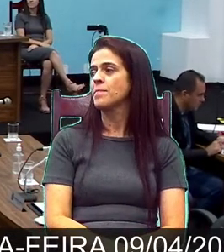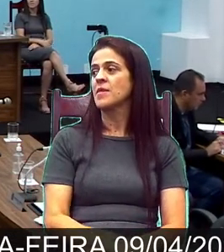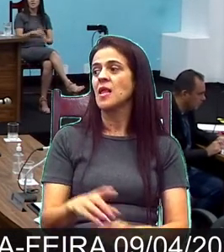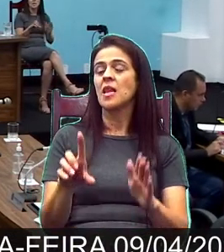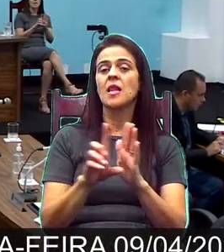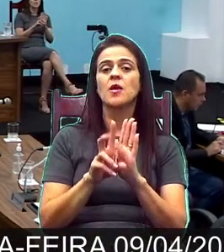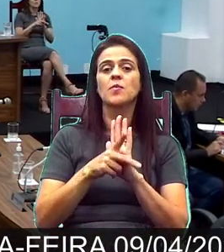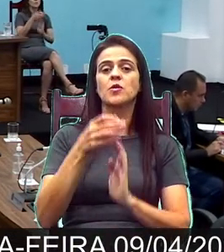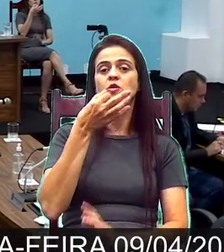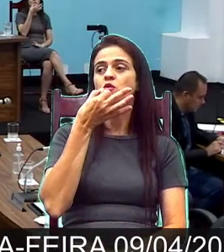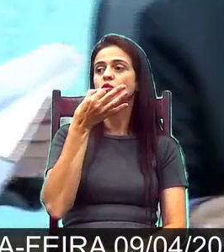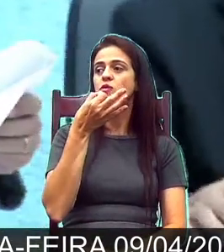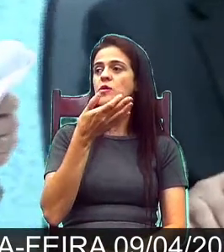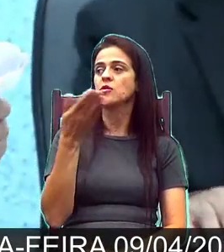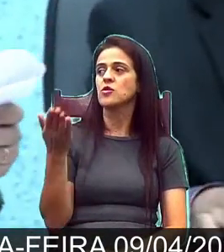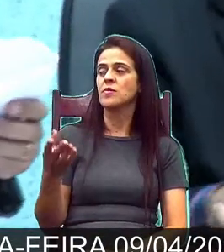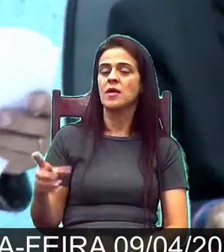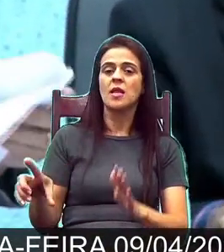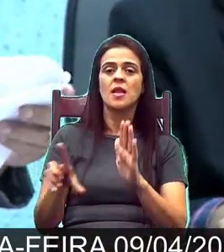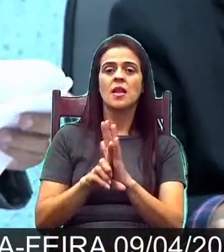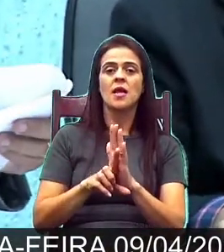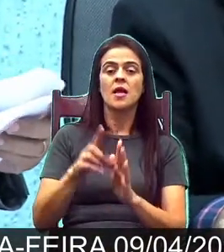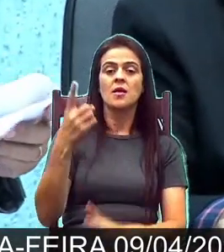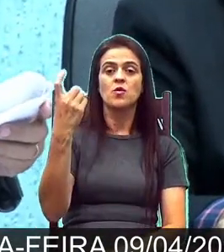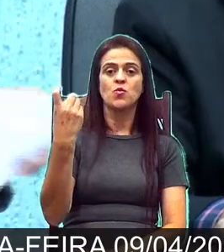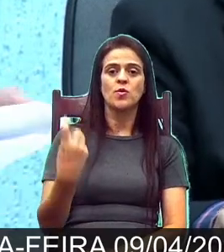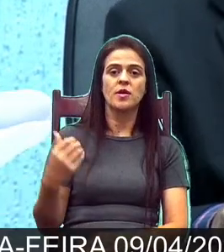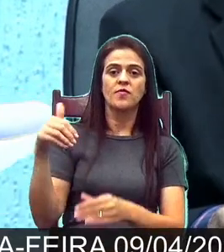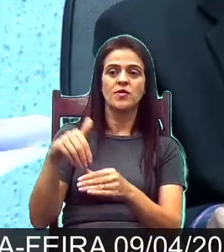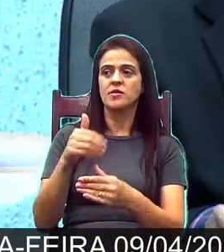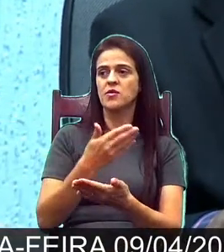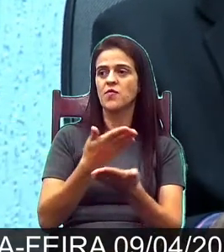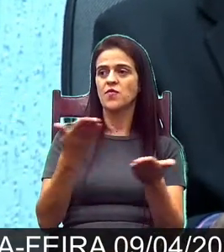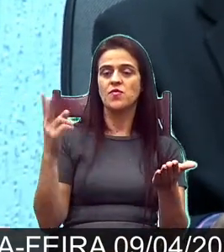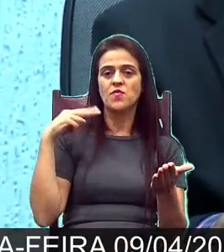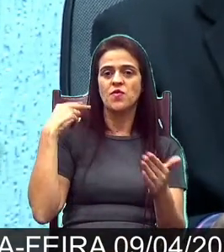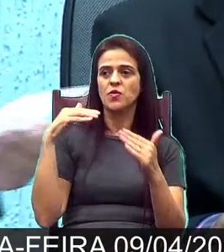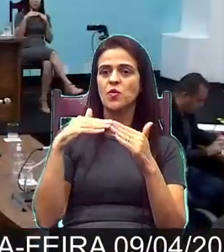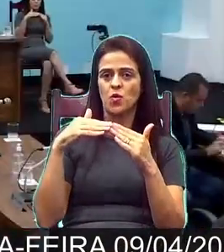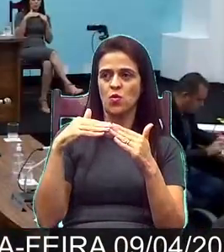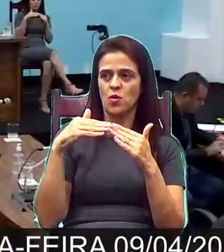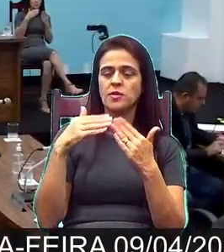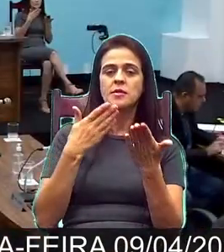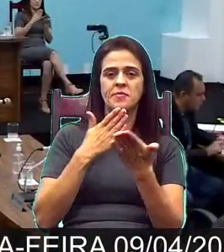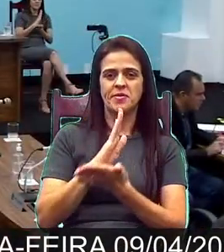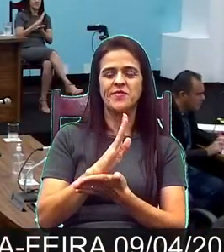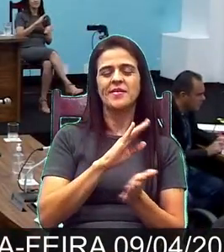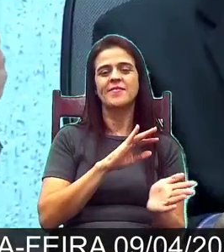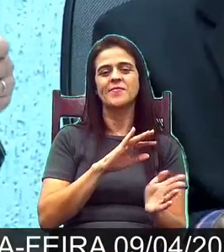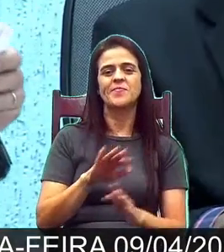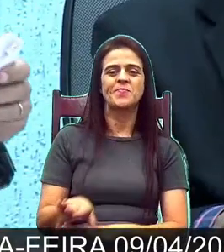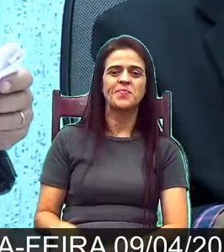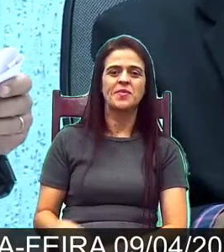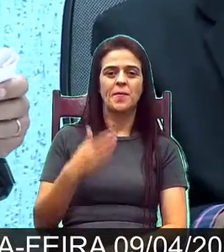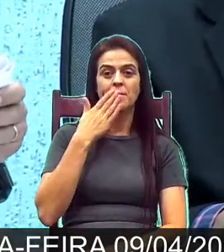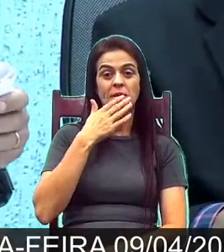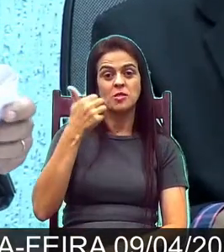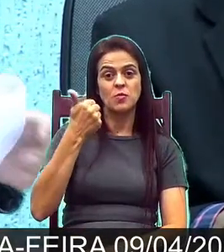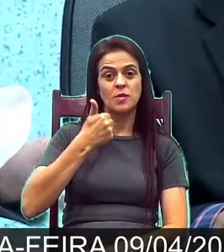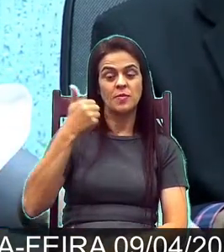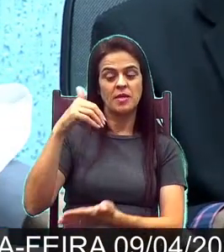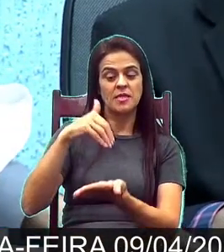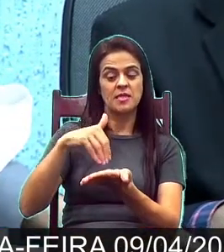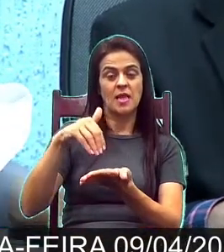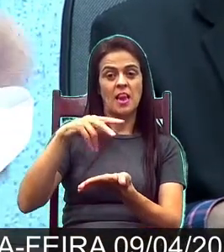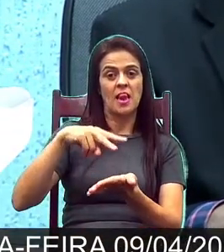Projeto em discussão. Projeto em primeira e única votação. Aqueles que estiverem de acordo, permaneçam como estão. Aprovado. Peço ao primeiro secretário que